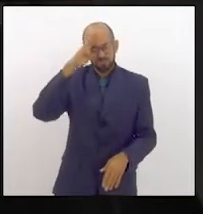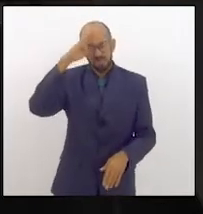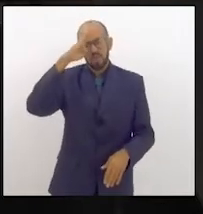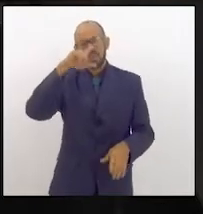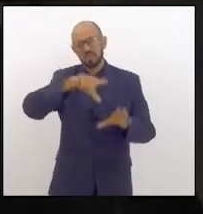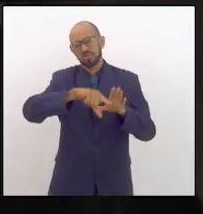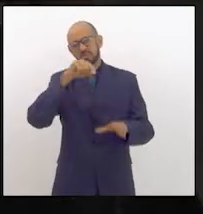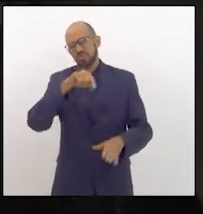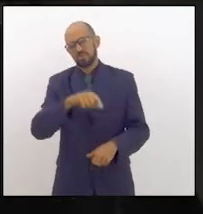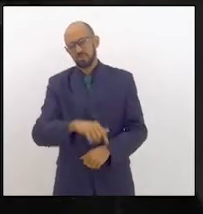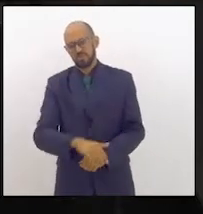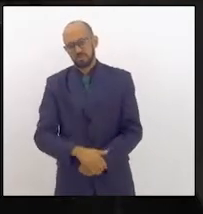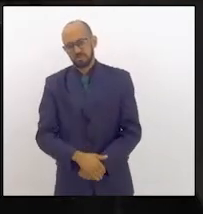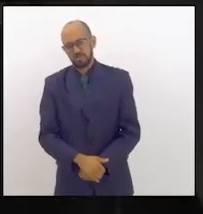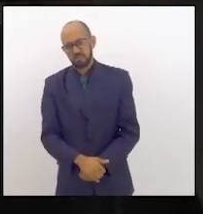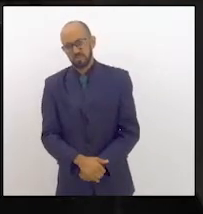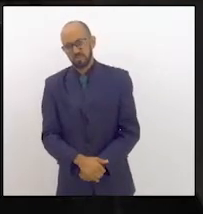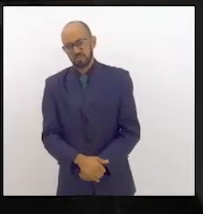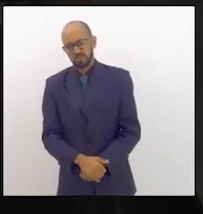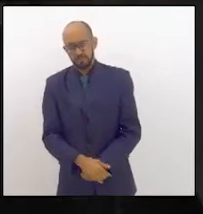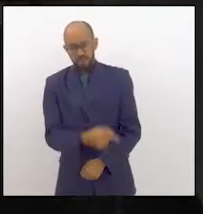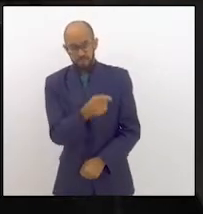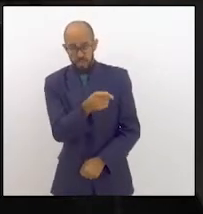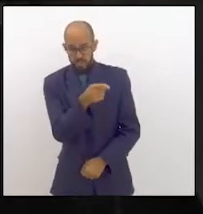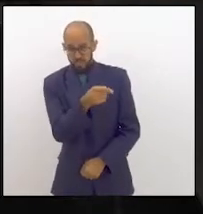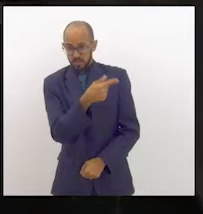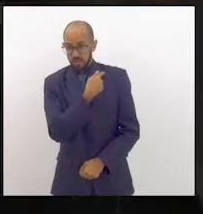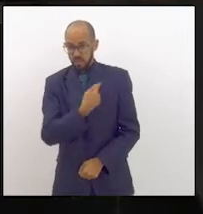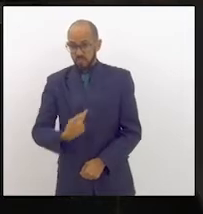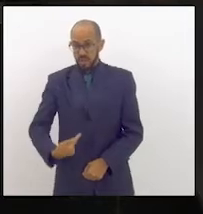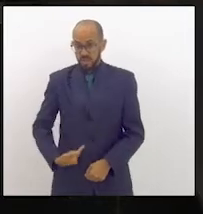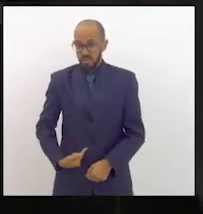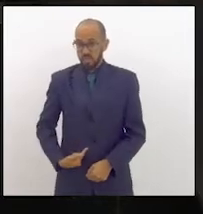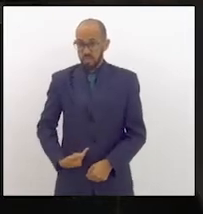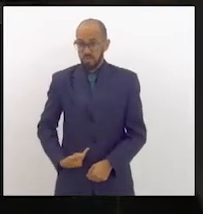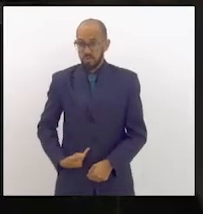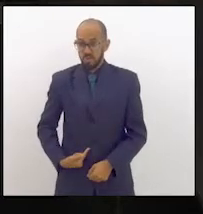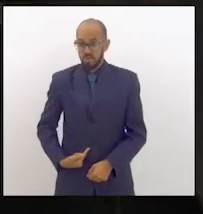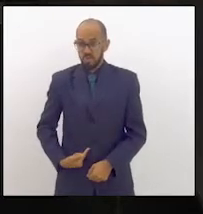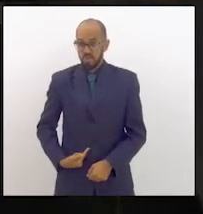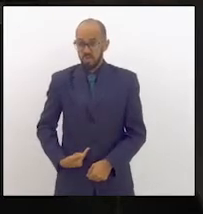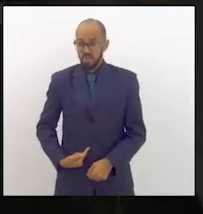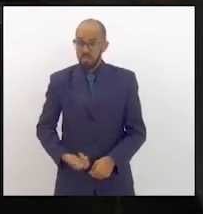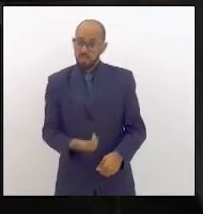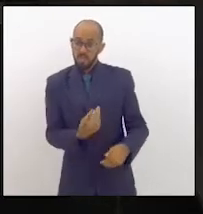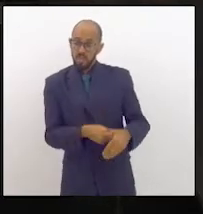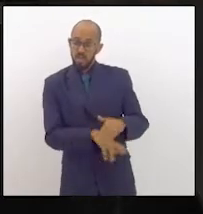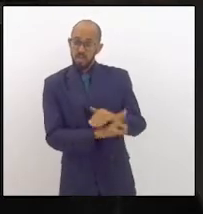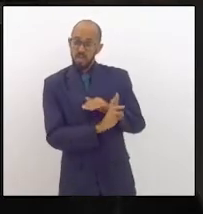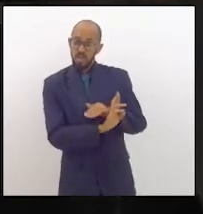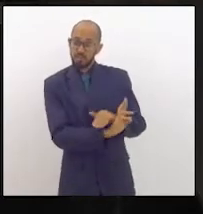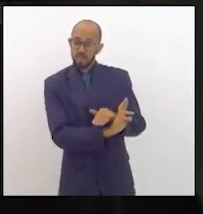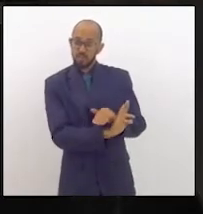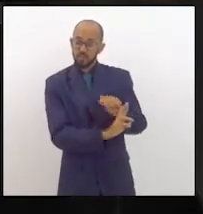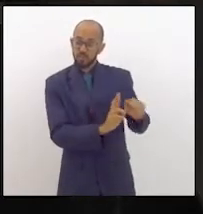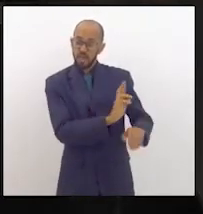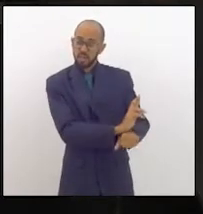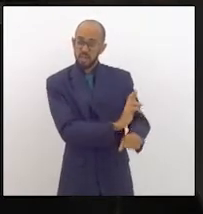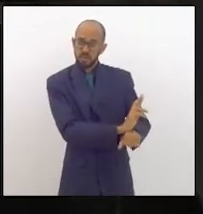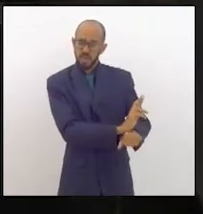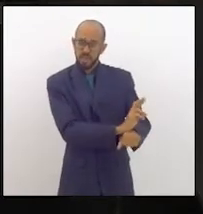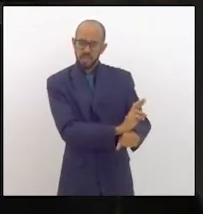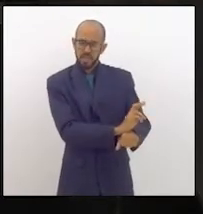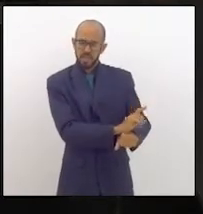prioridade mas aí esse Governador reserva porque o outro era fanfarrão esse